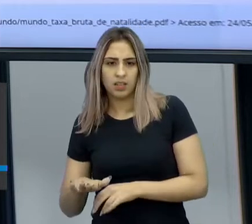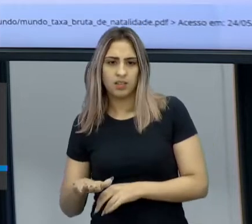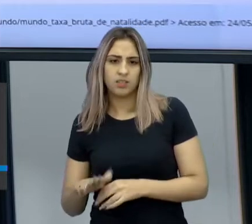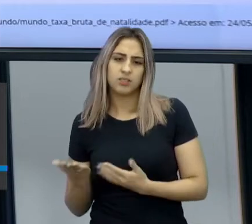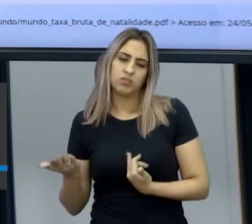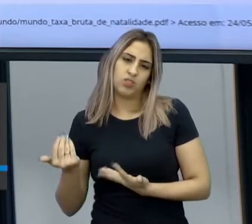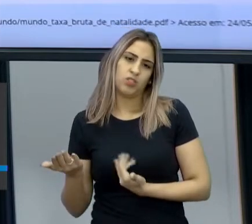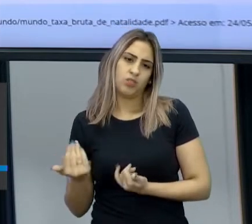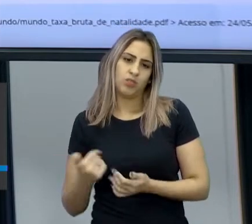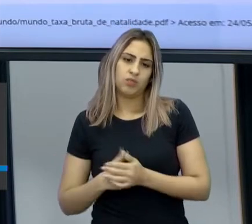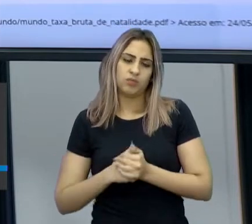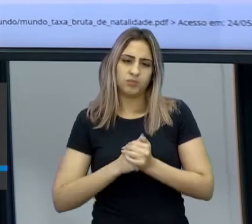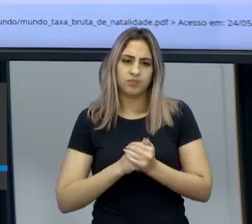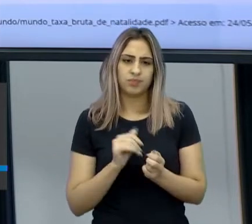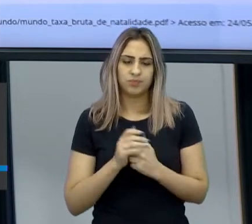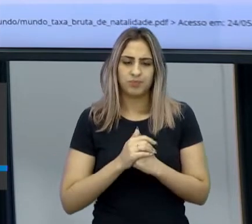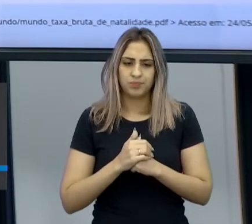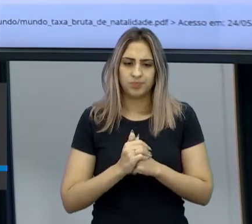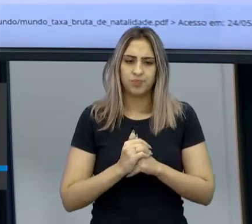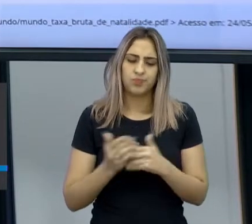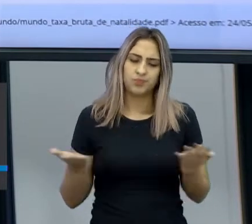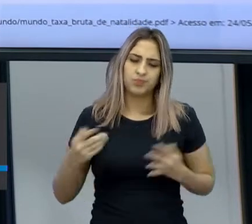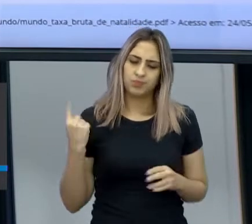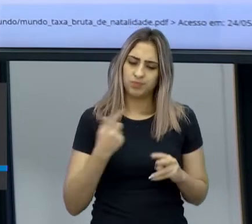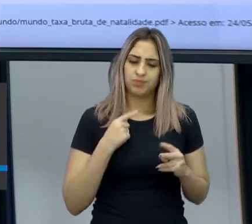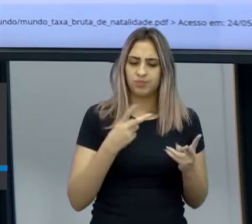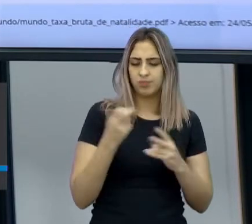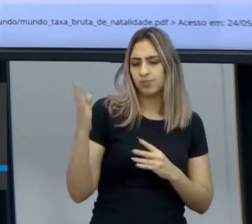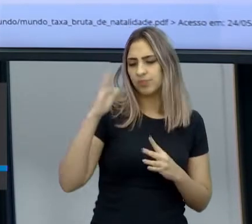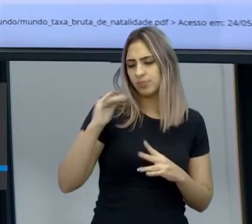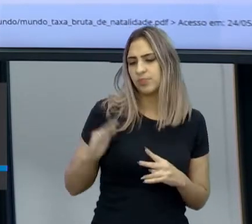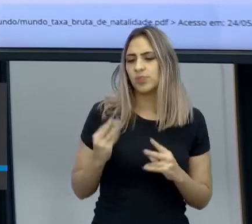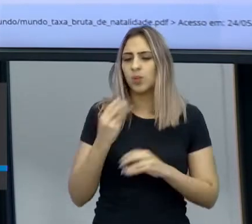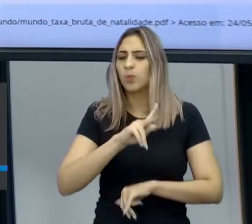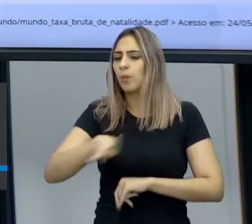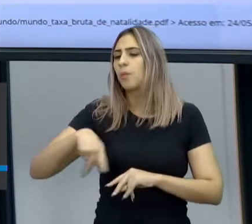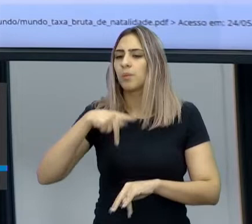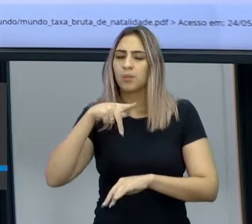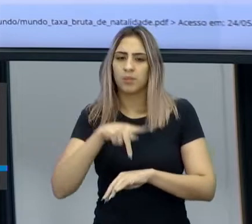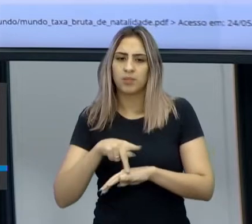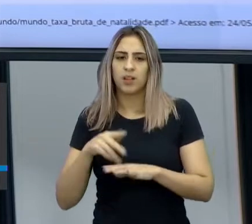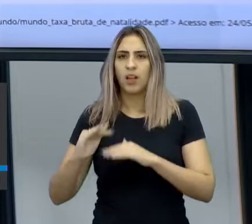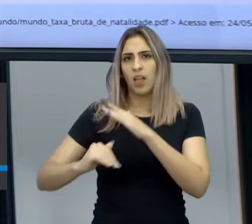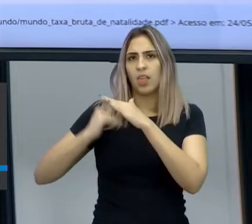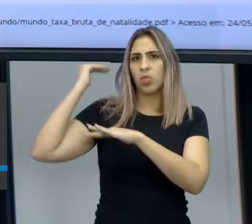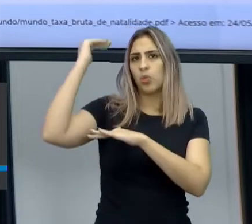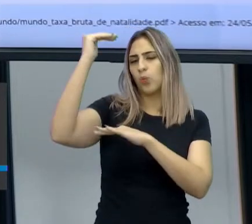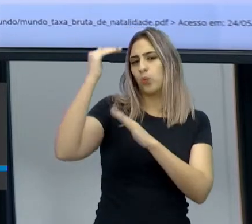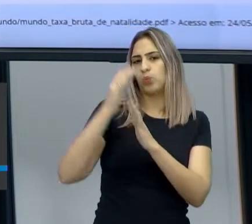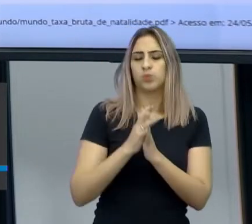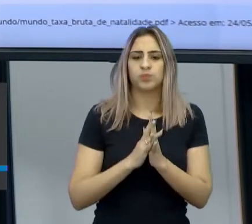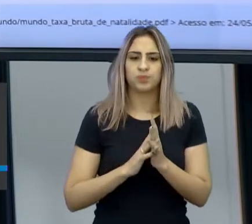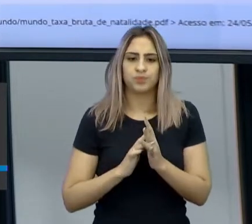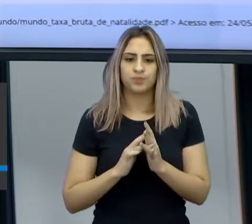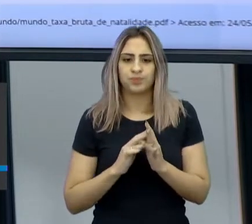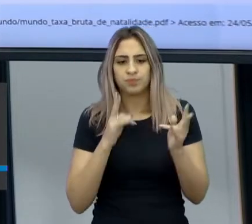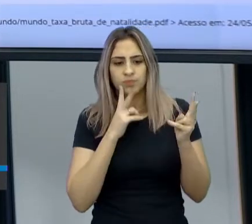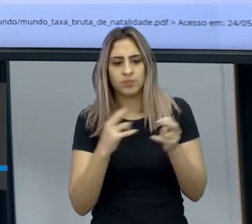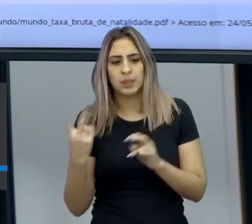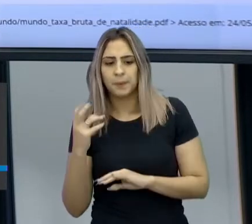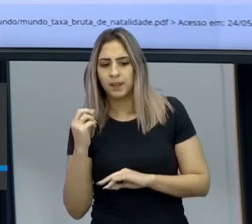e jovens, né? Então, hoje nós consideramos aí o Brasil como um país, né, adulto, né? E a prospecção aí